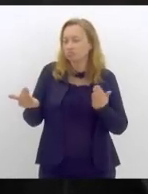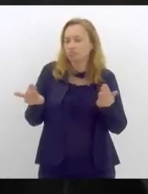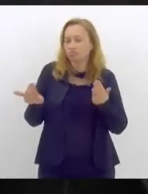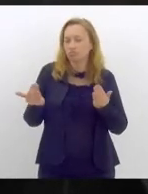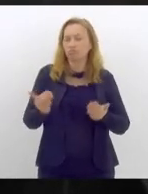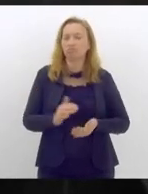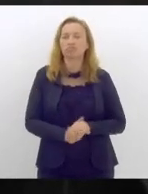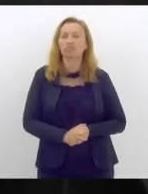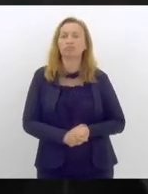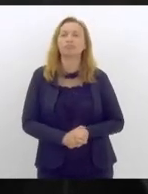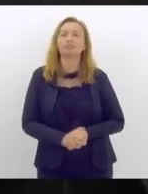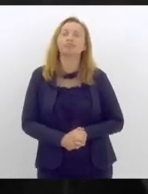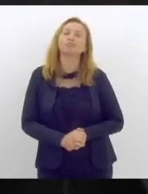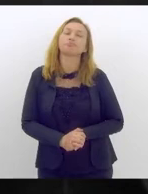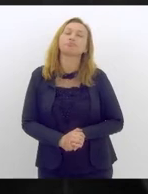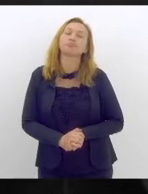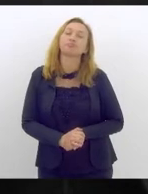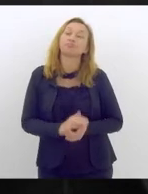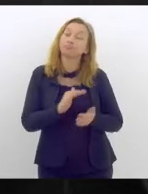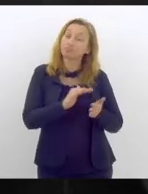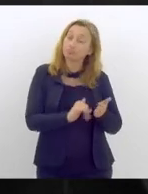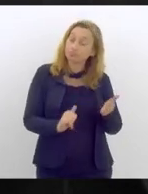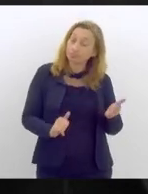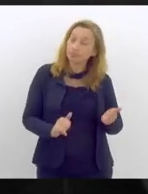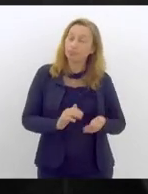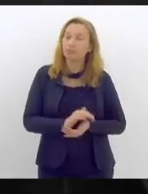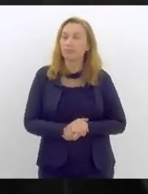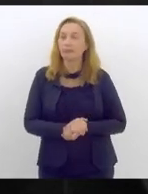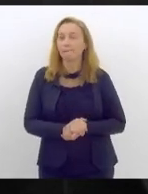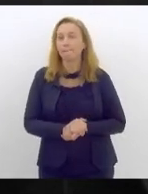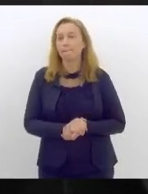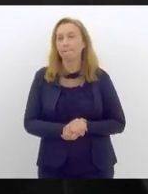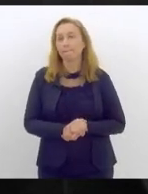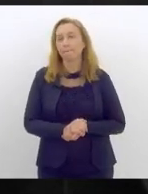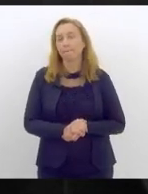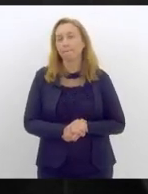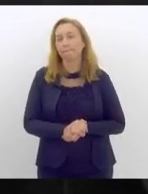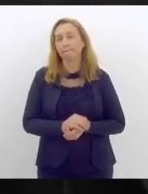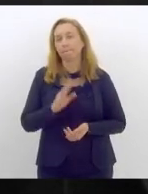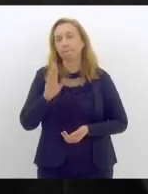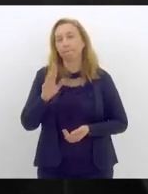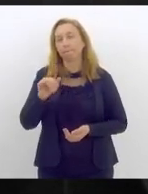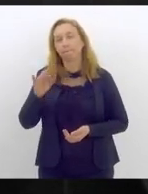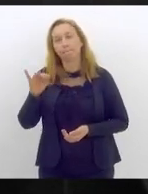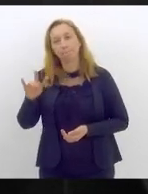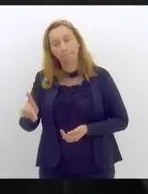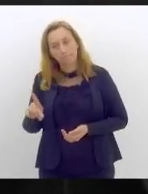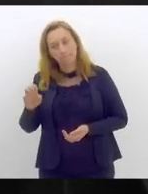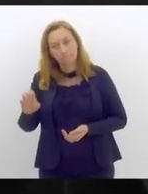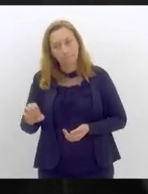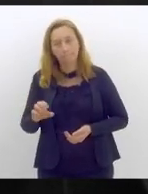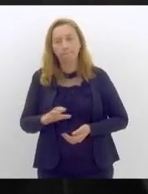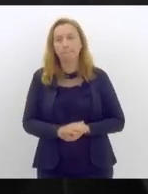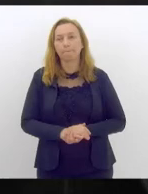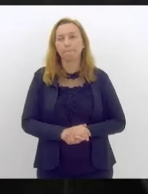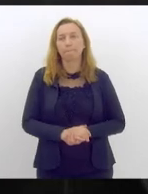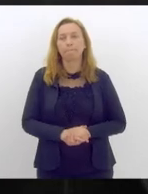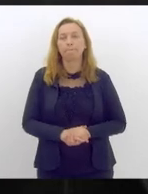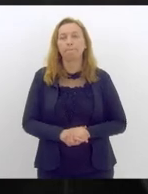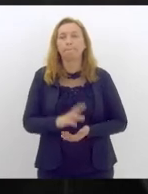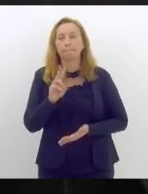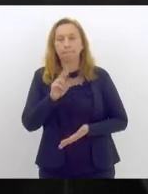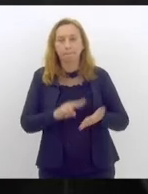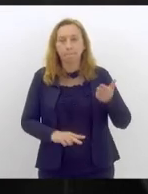ou das suspeições que pairam sobre essa entidade no PEC na lida judicial